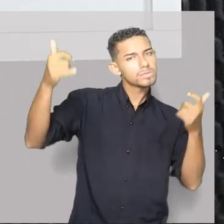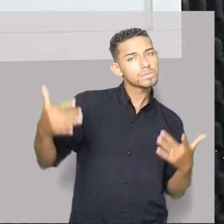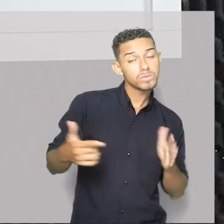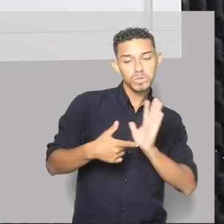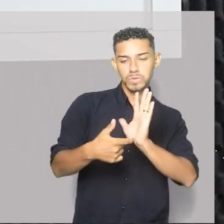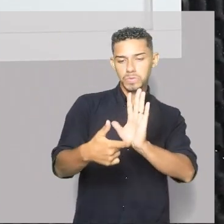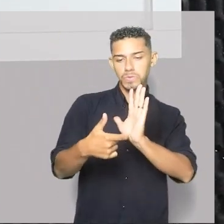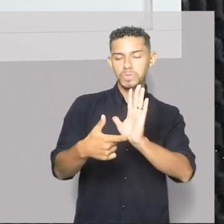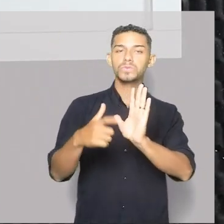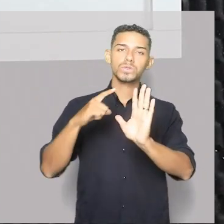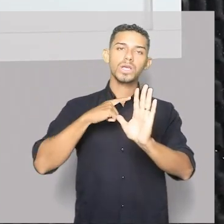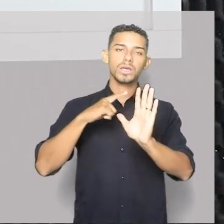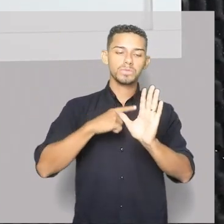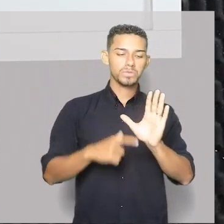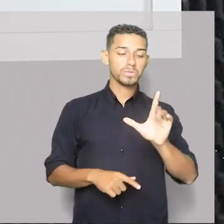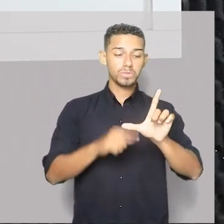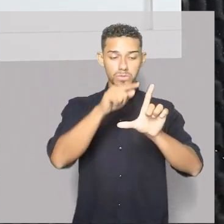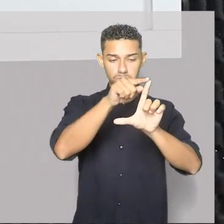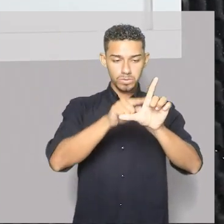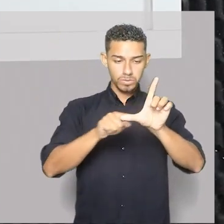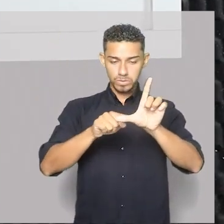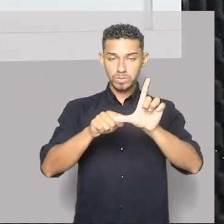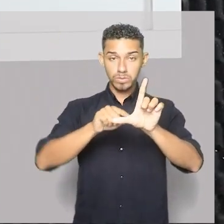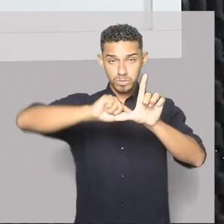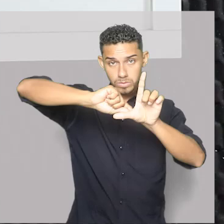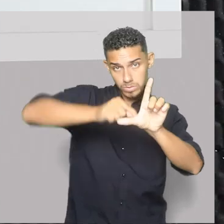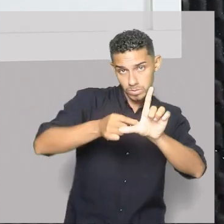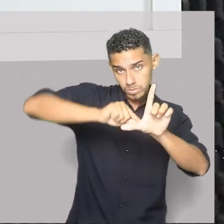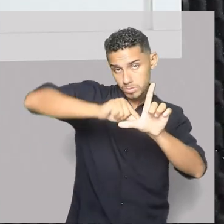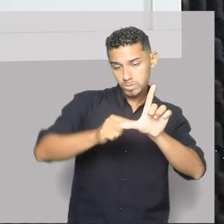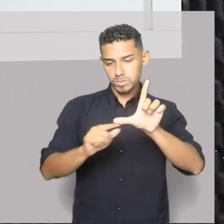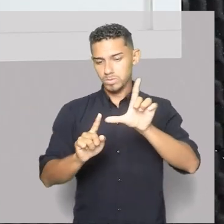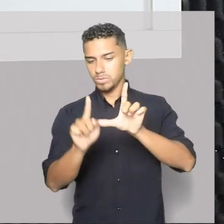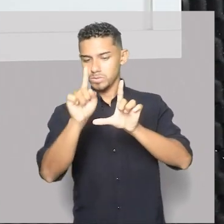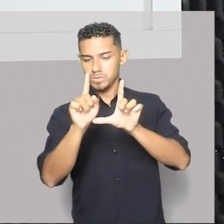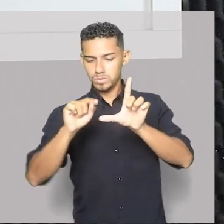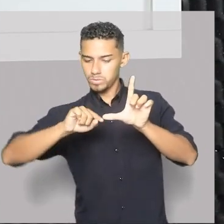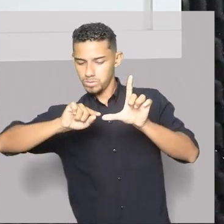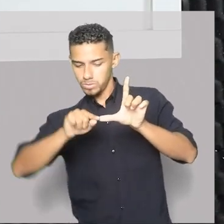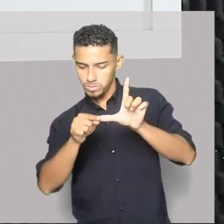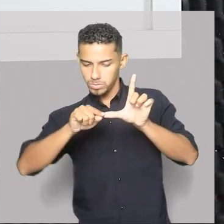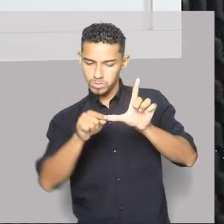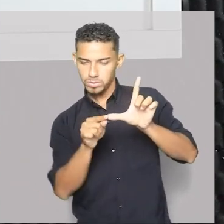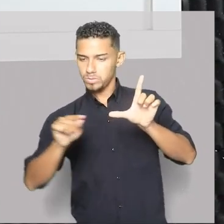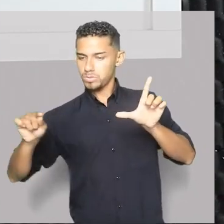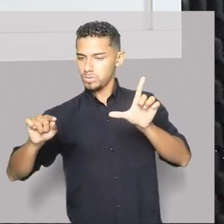vocês que existe um nó. Cada ramo, que se forma é um nó